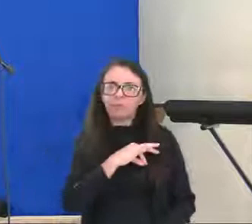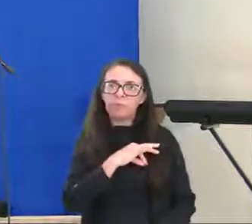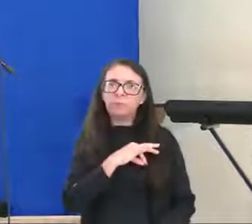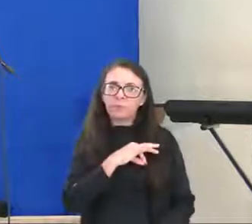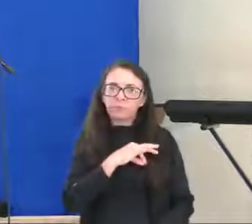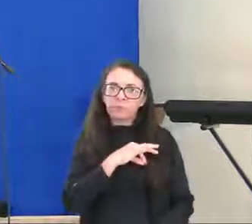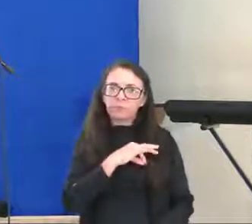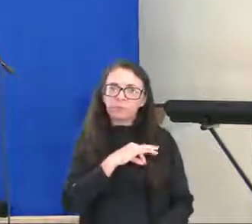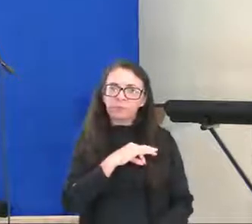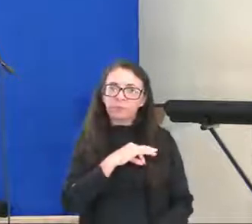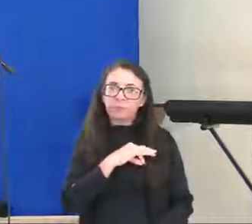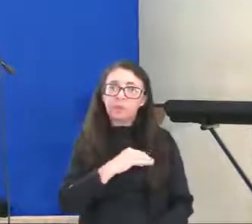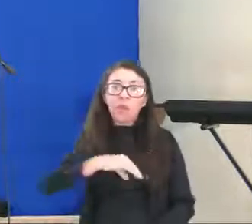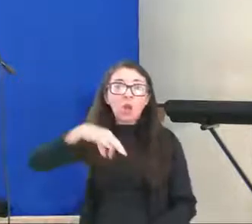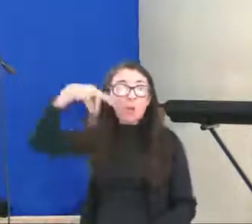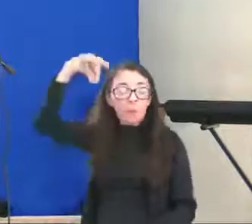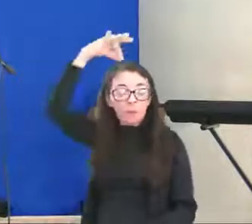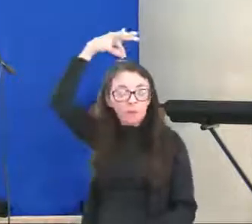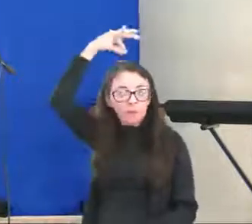Percebe? Como que é meio que